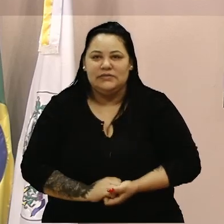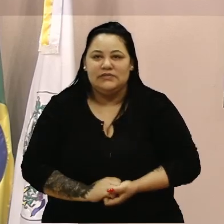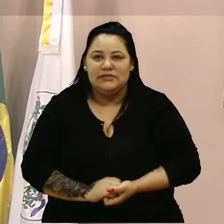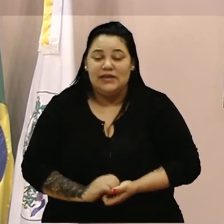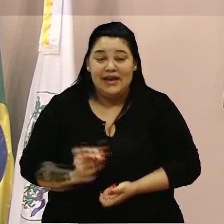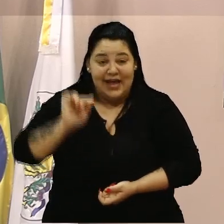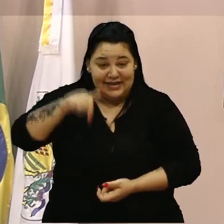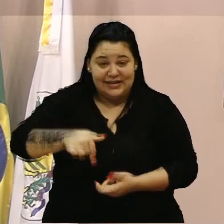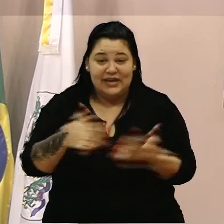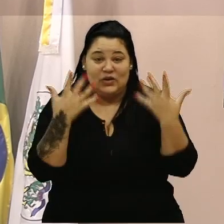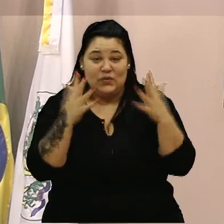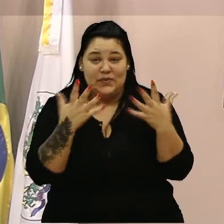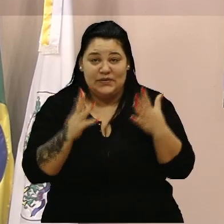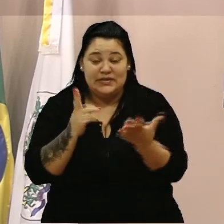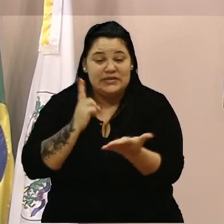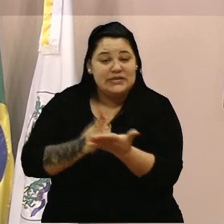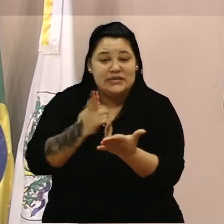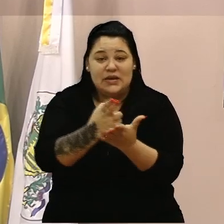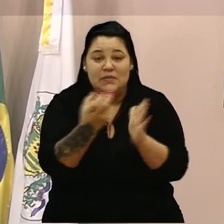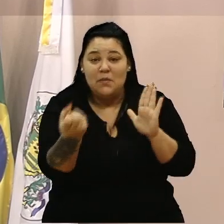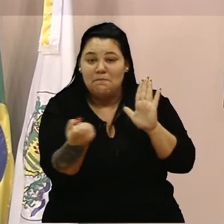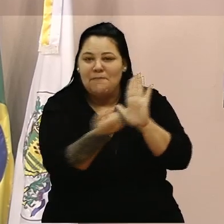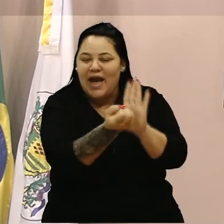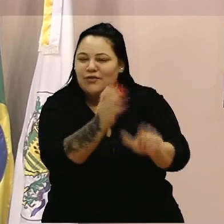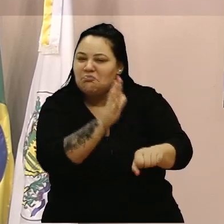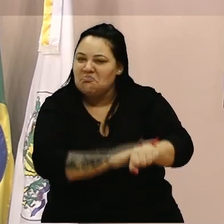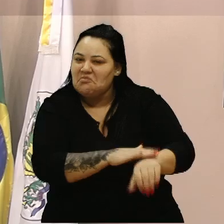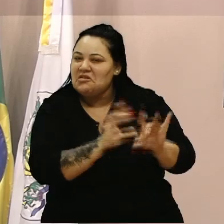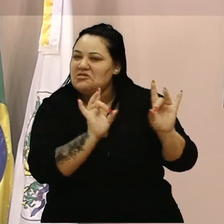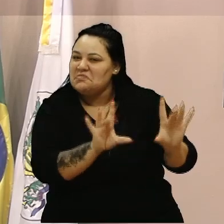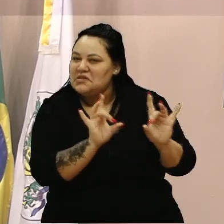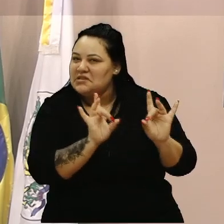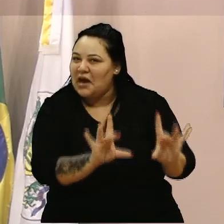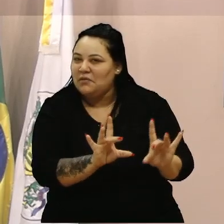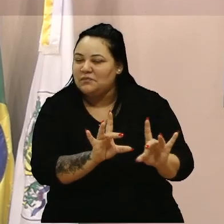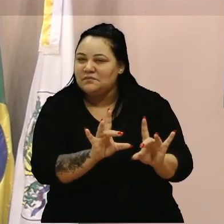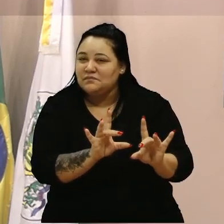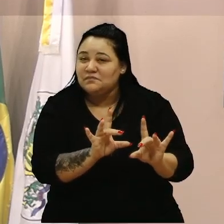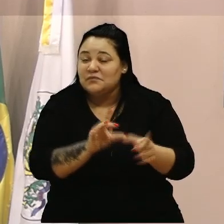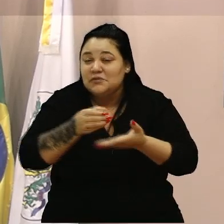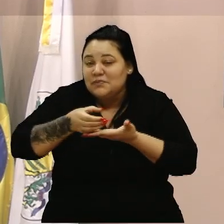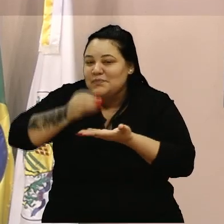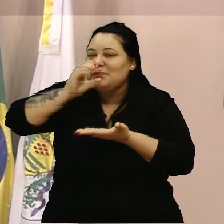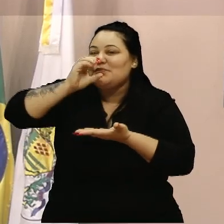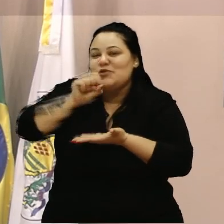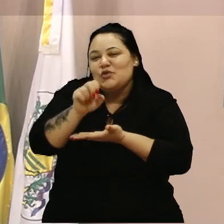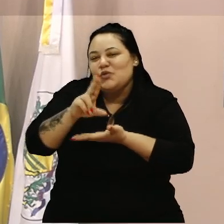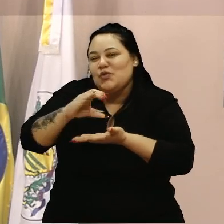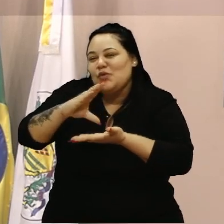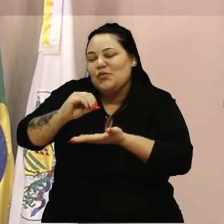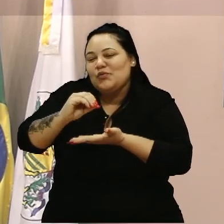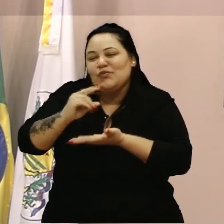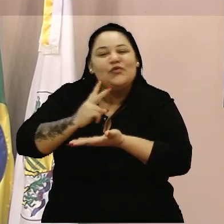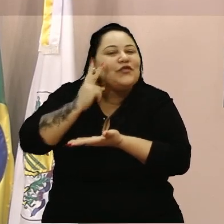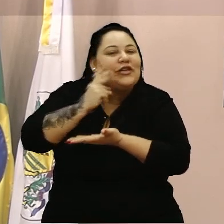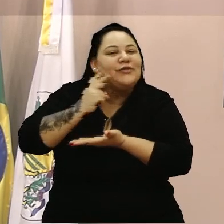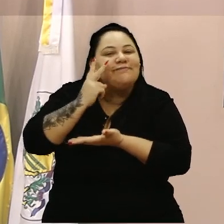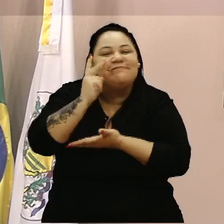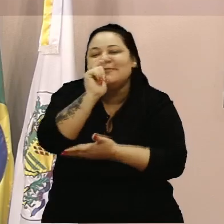Aqui a celebração sempre marca os momentos especiais, seja com suco, vinho,